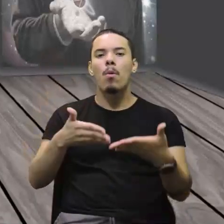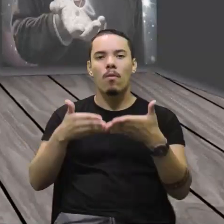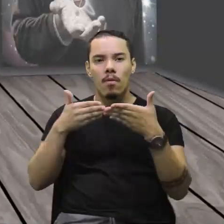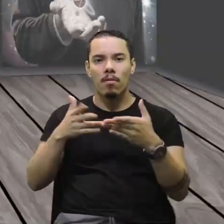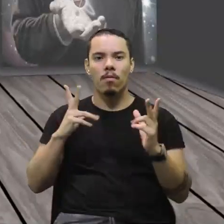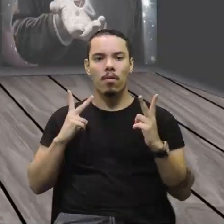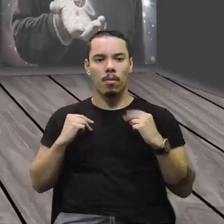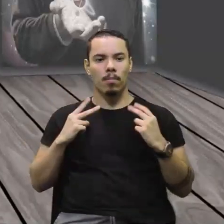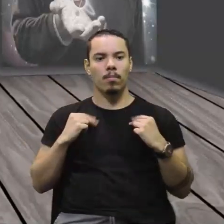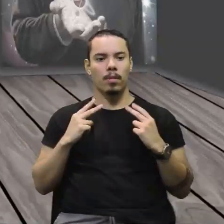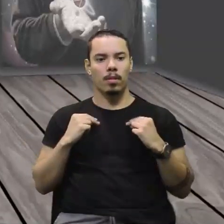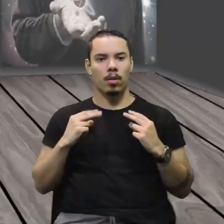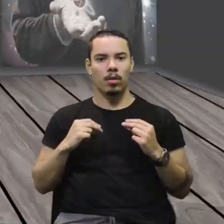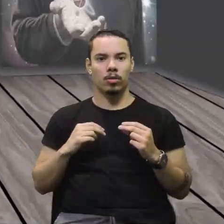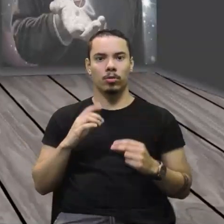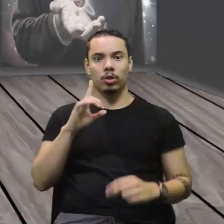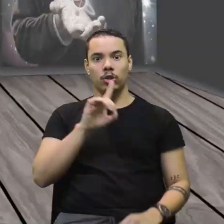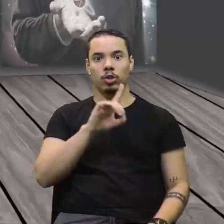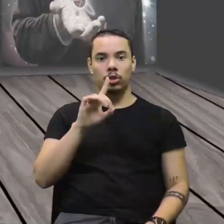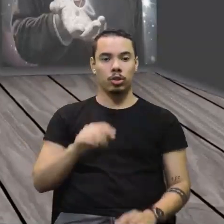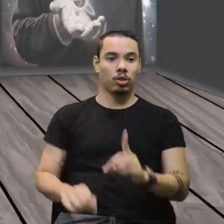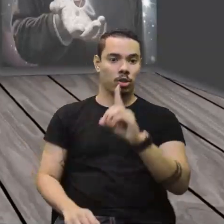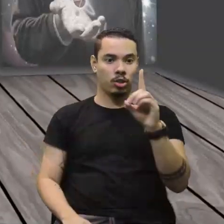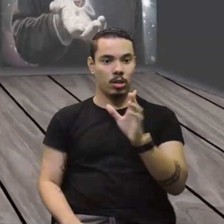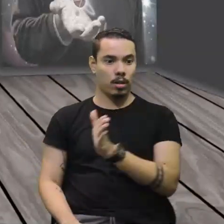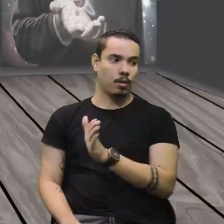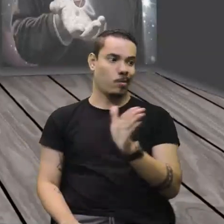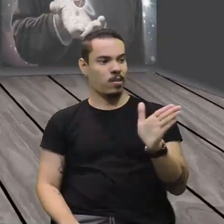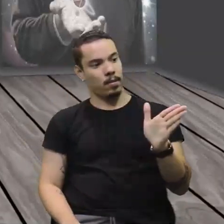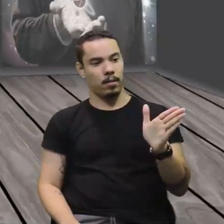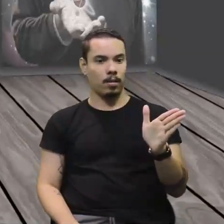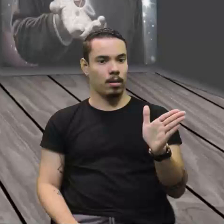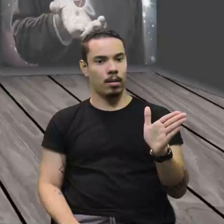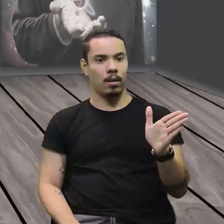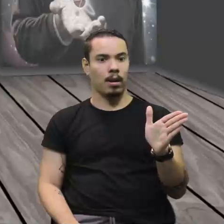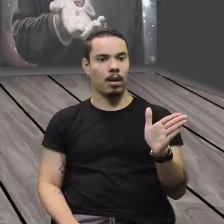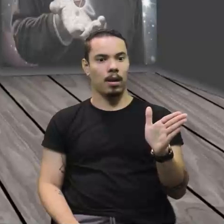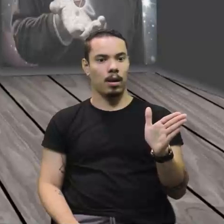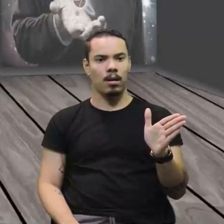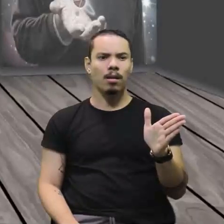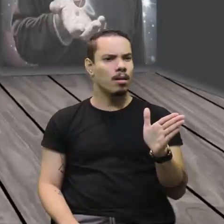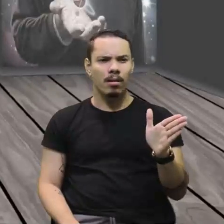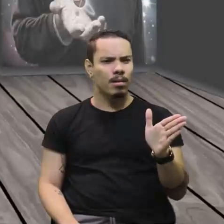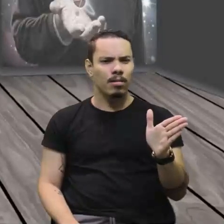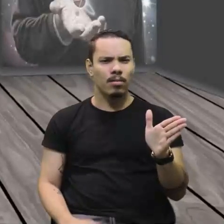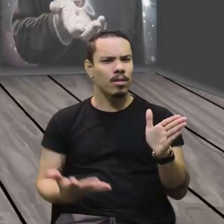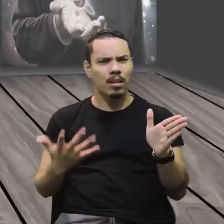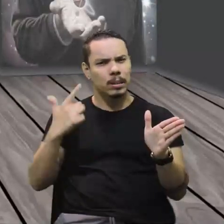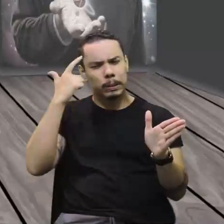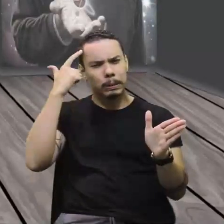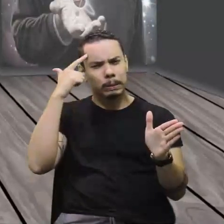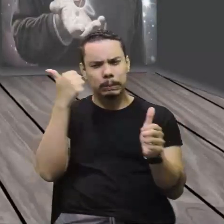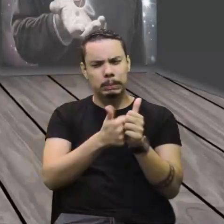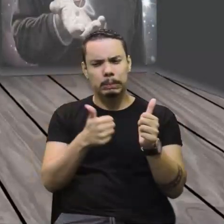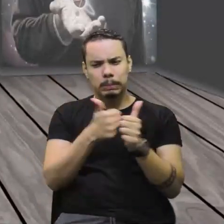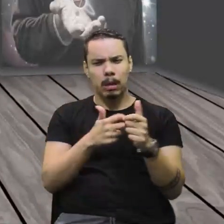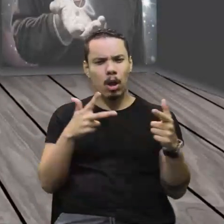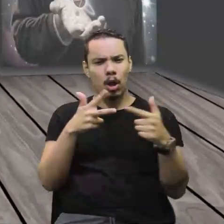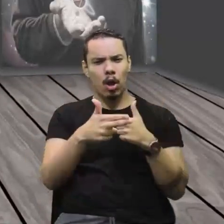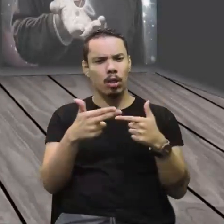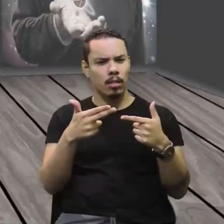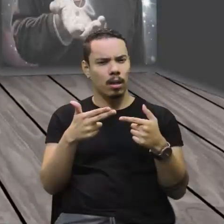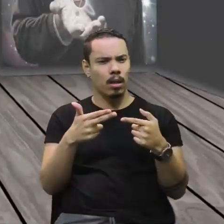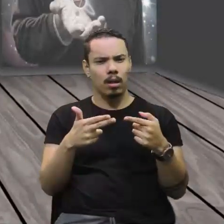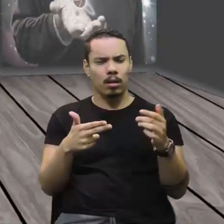favor, virar à direita. Aí vamos dizer, na esquerda tem um montão. Daí fala, piloto, virar, aí corta,